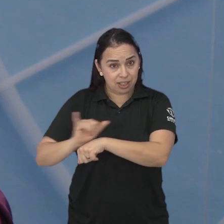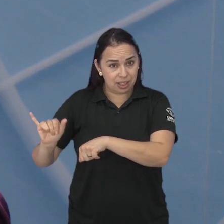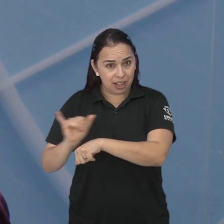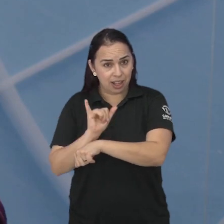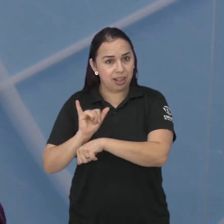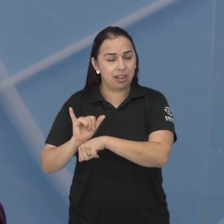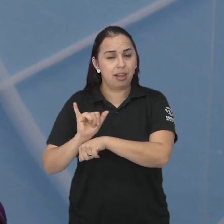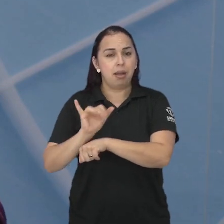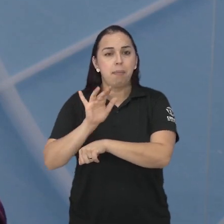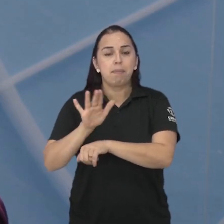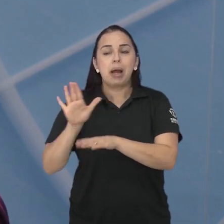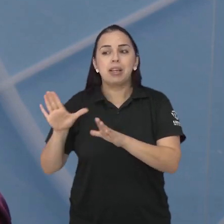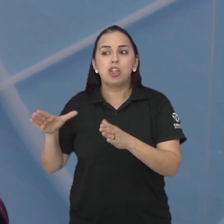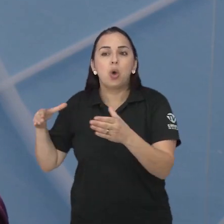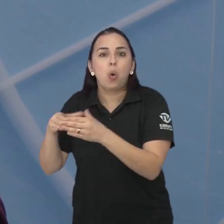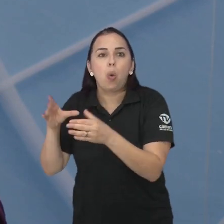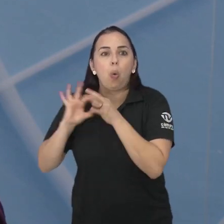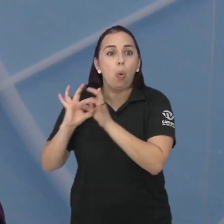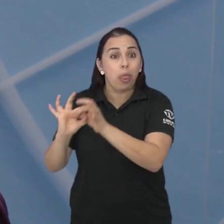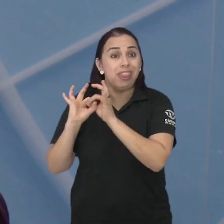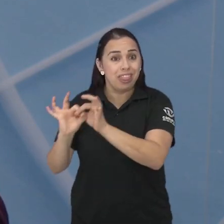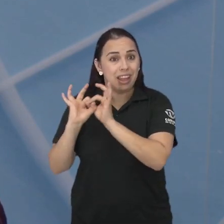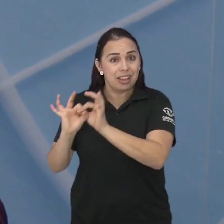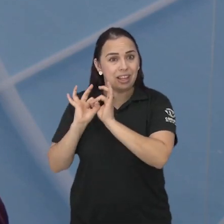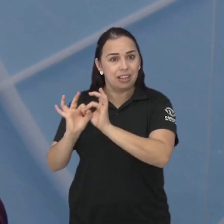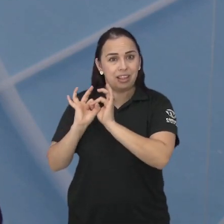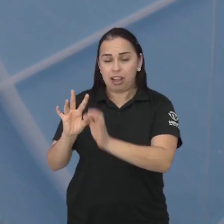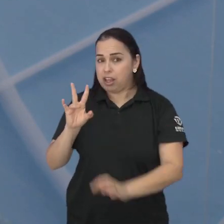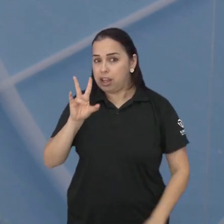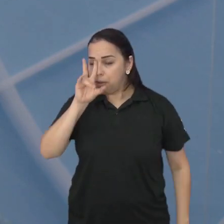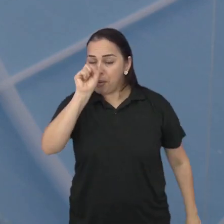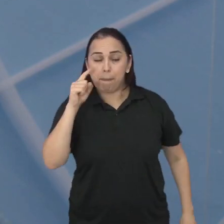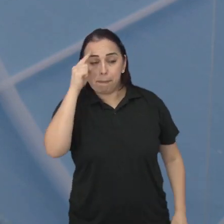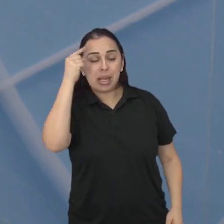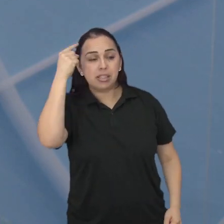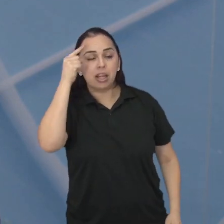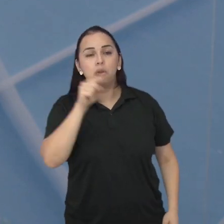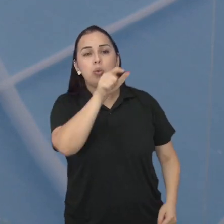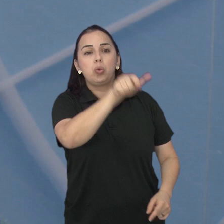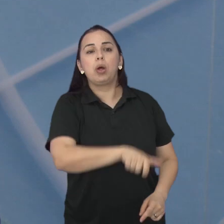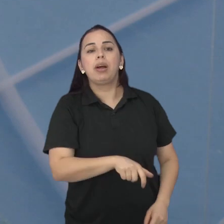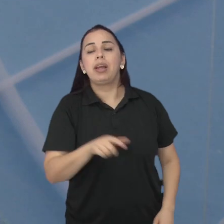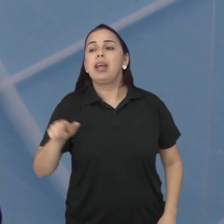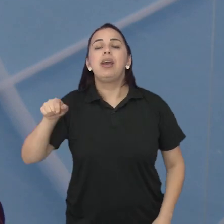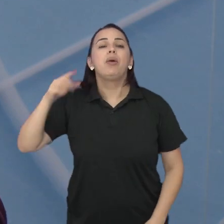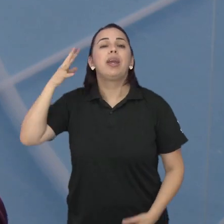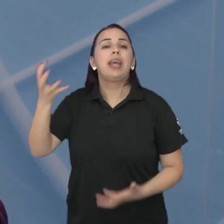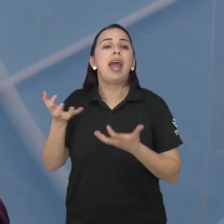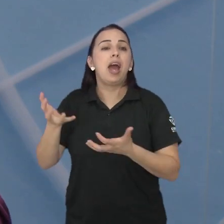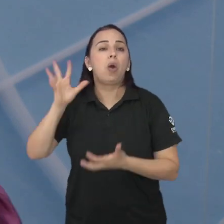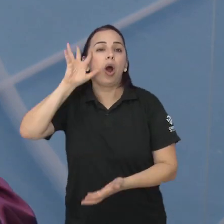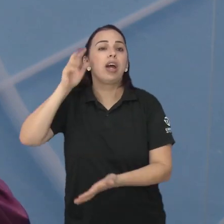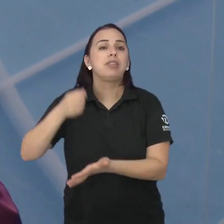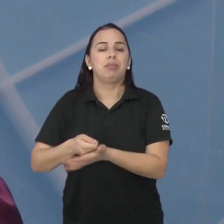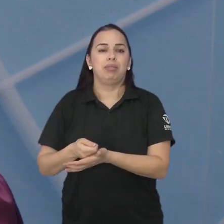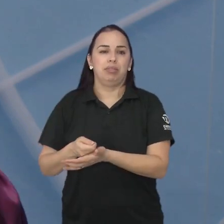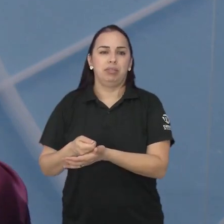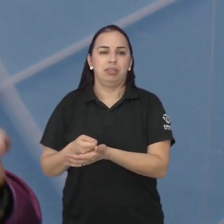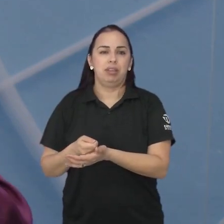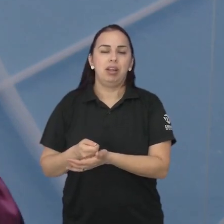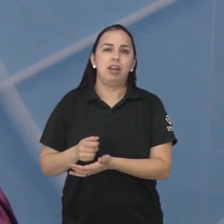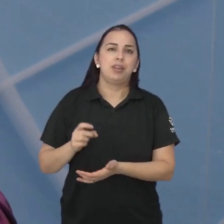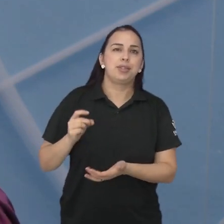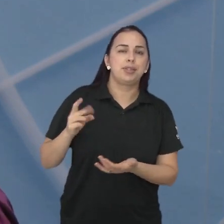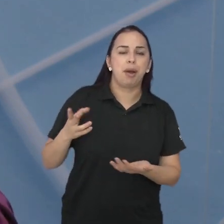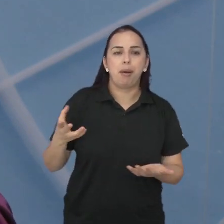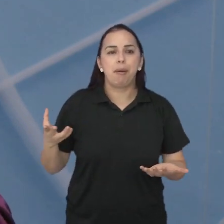mas essa rede integrada tem que trabalhar muito unida e fortalecida no indivíduo. Eu quero resolver. Eu não vou achar só alguma